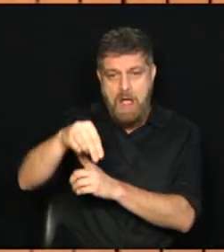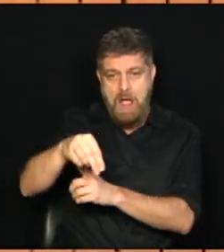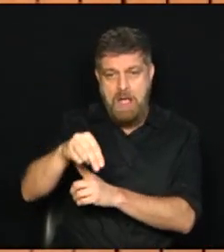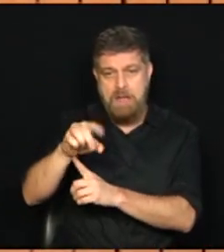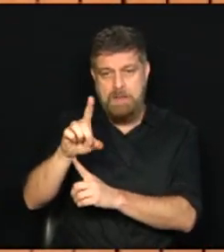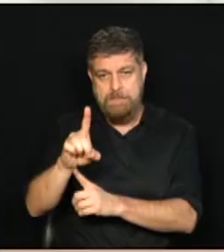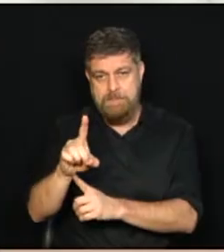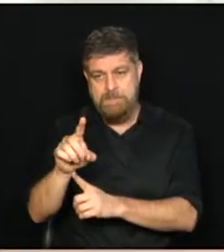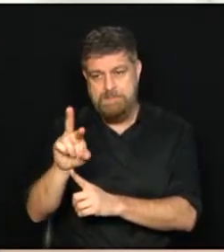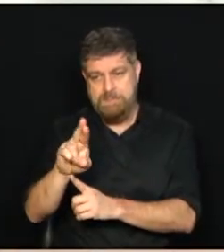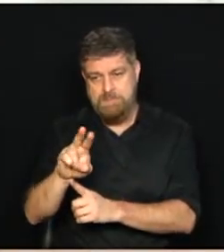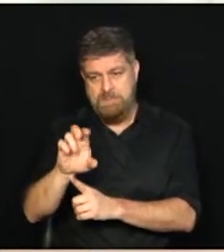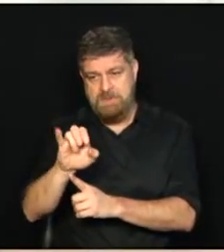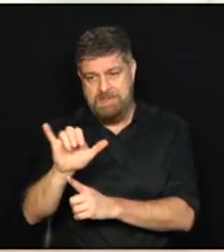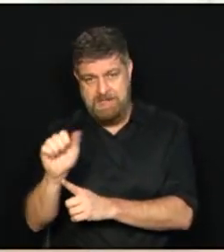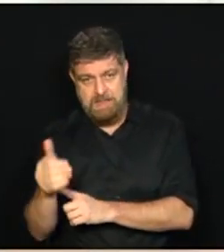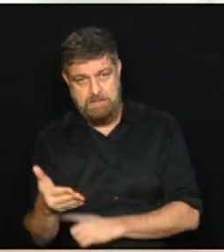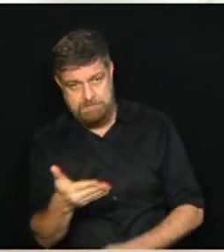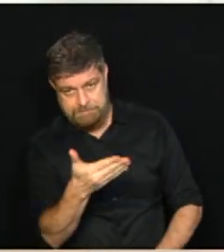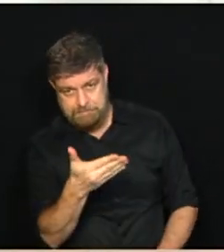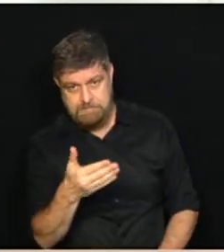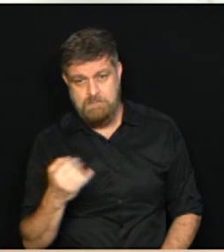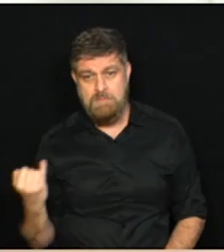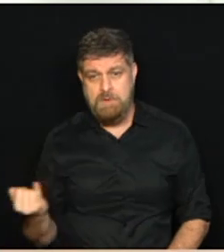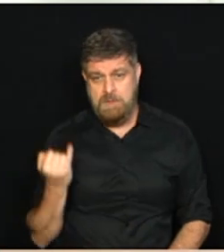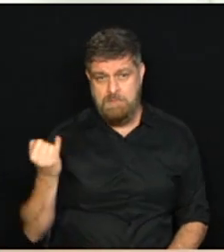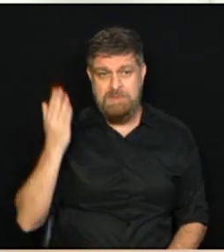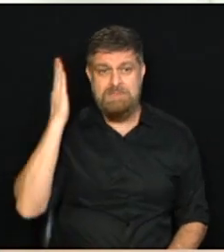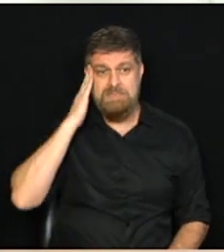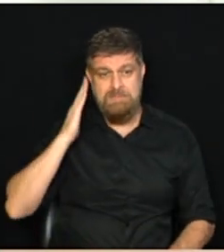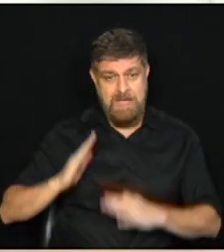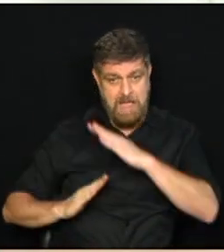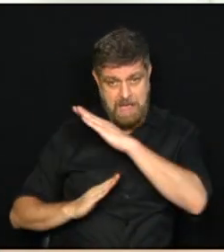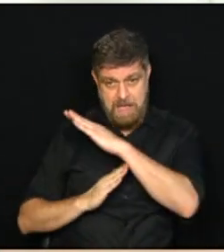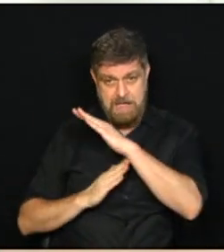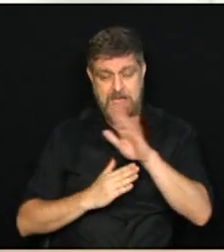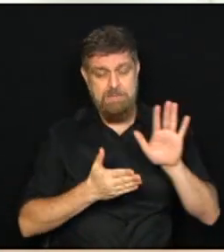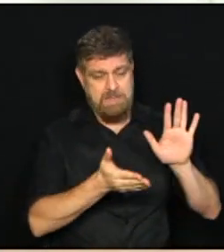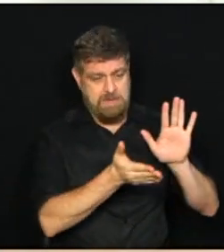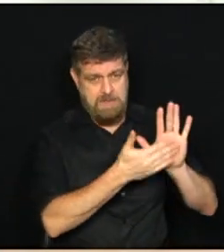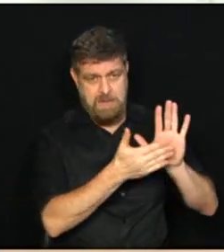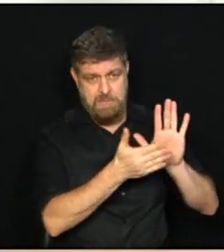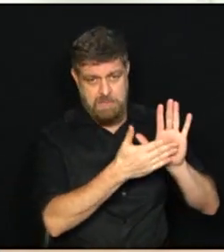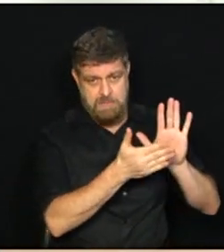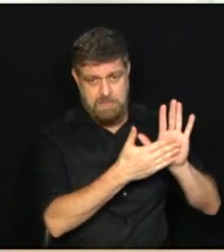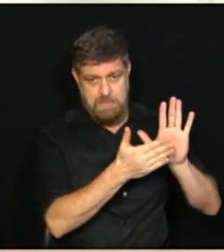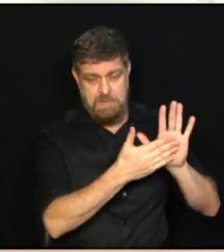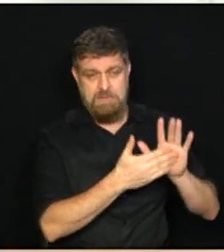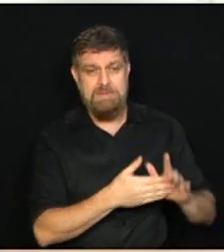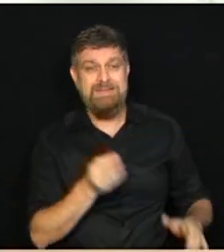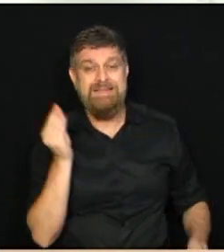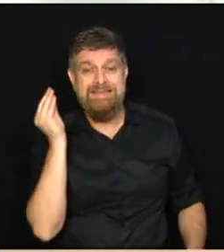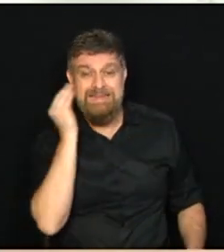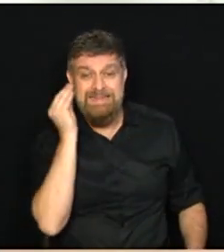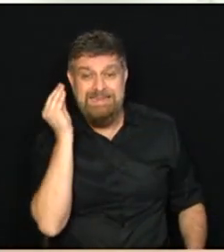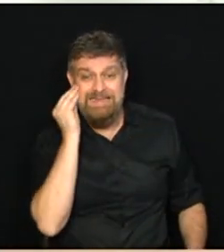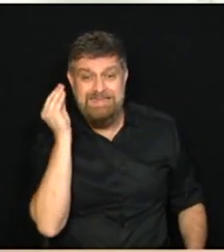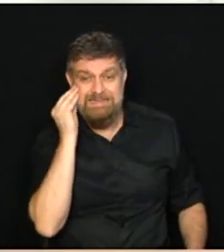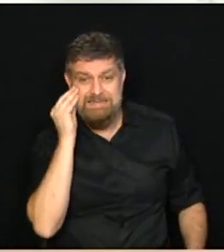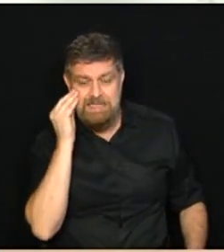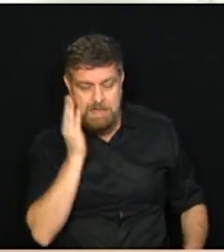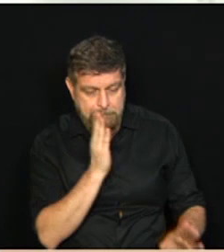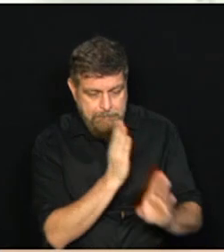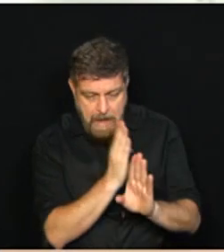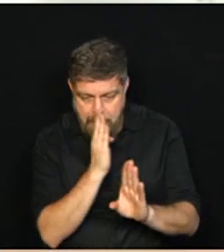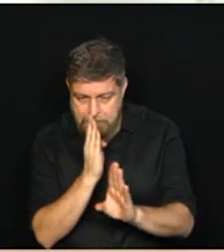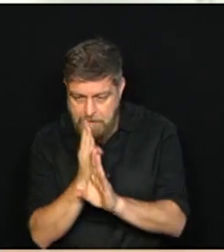Bom, é importante saber o que a Câmara está propondo aí em termos de testagem. Acho